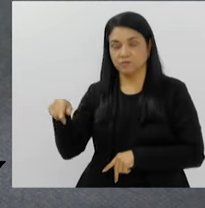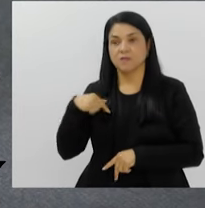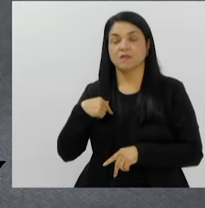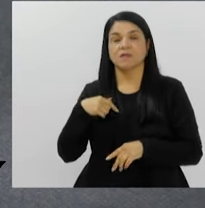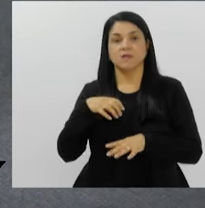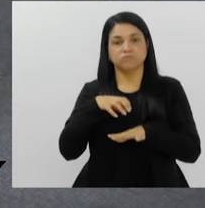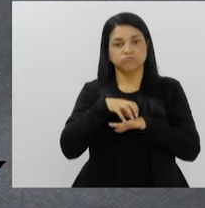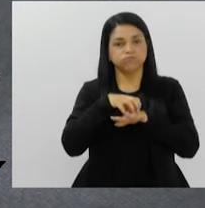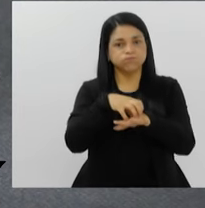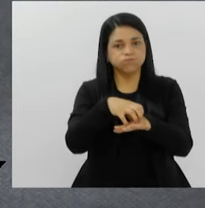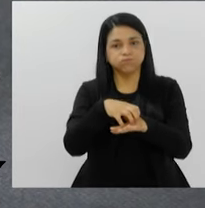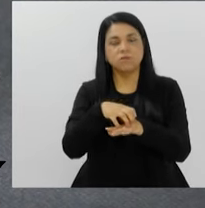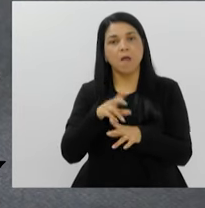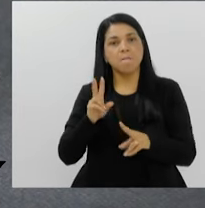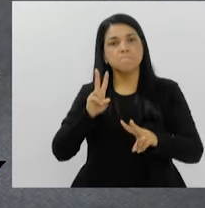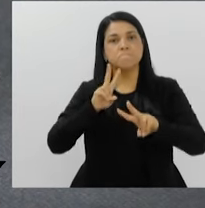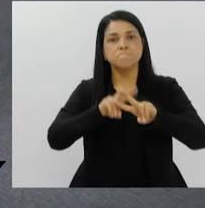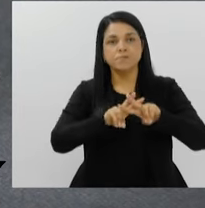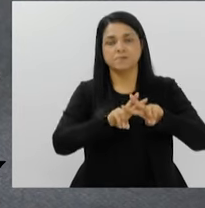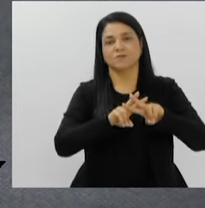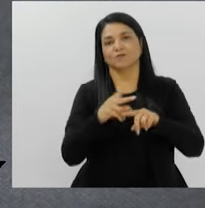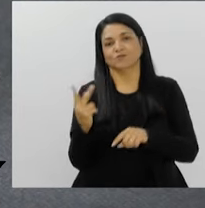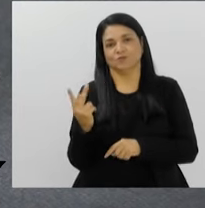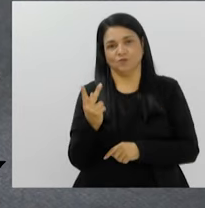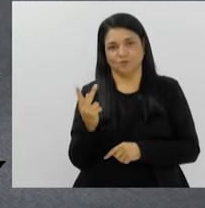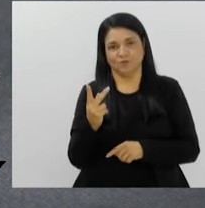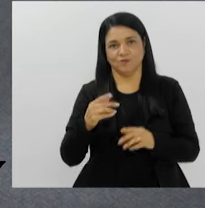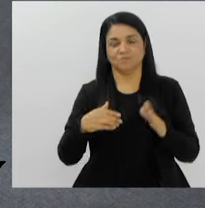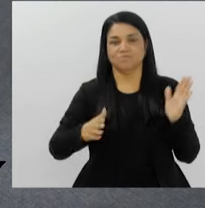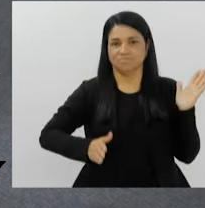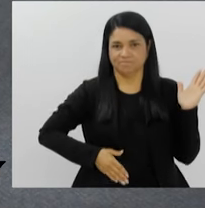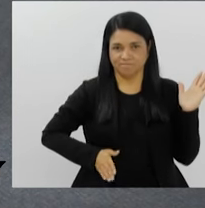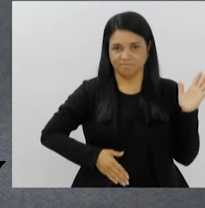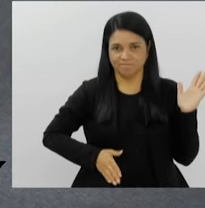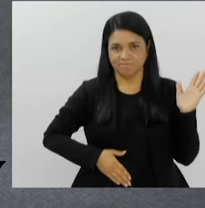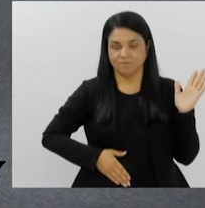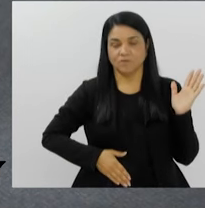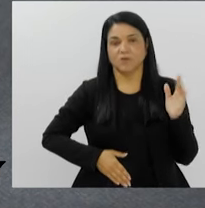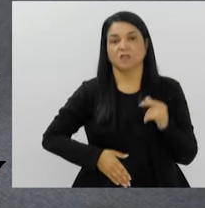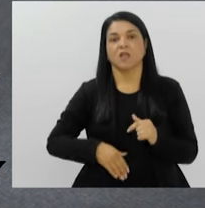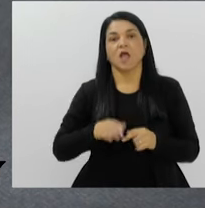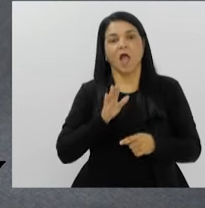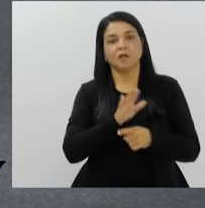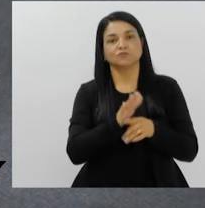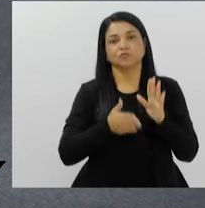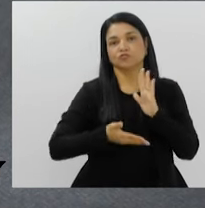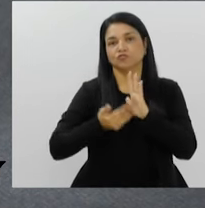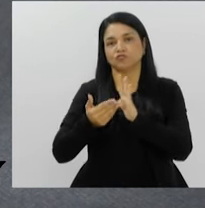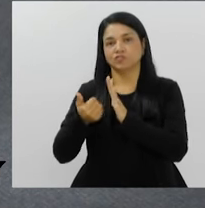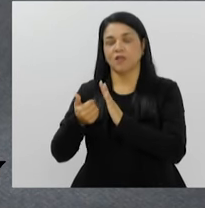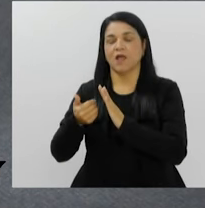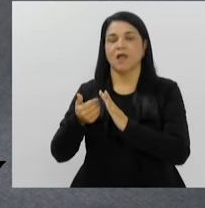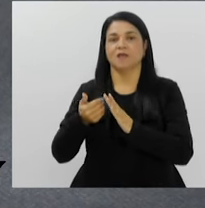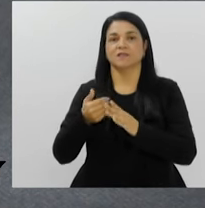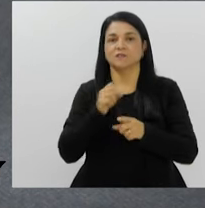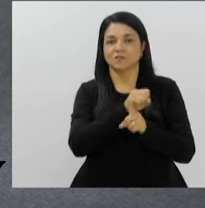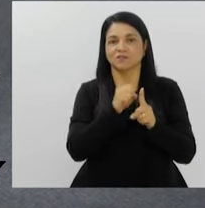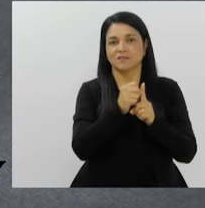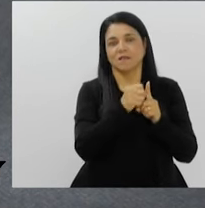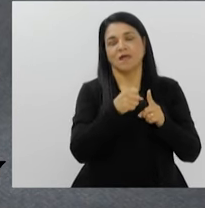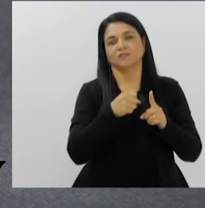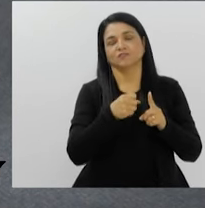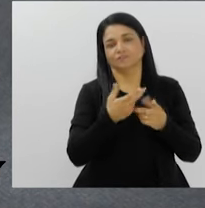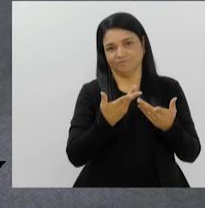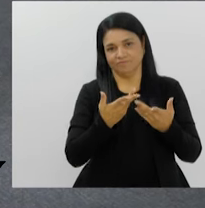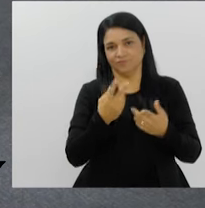Batalhão e fizeram hoje essa prisão que vai ajudar a tirar dois marginais de circulação. Parabenizar esses dois